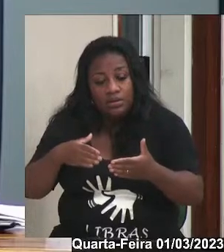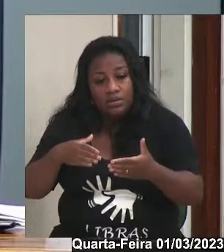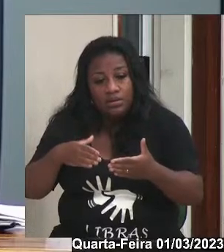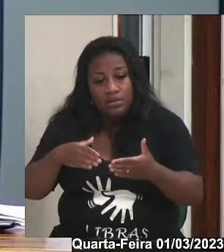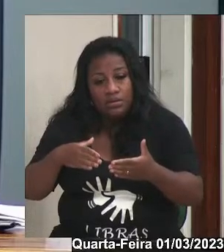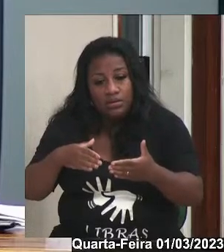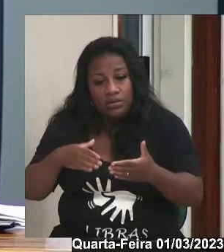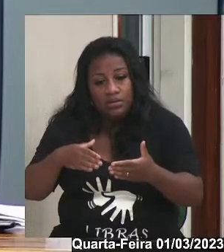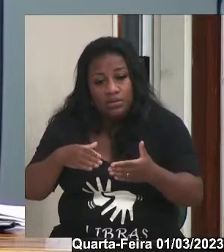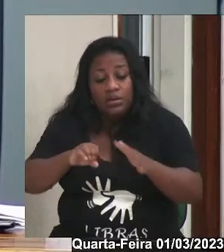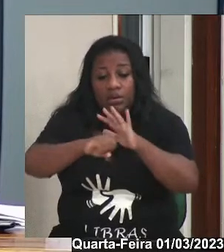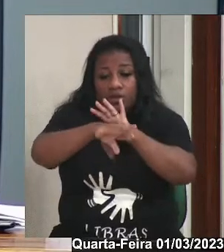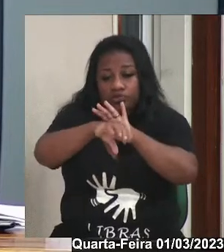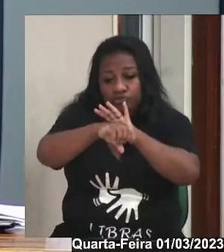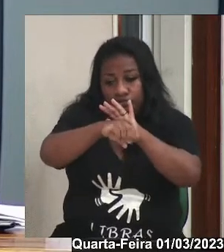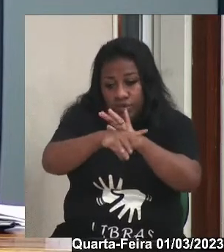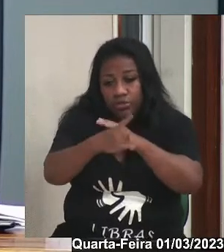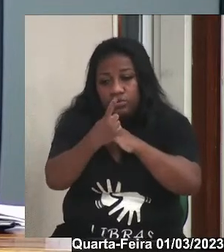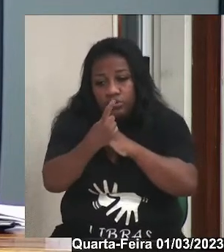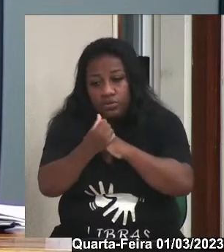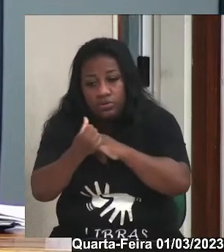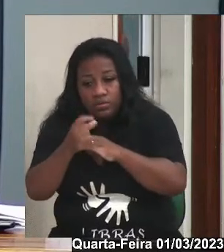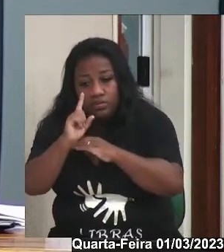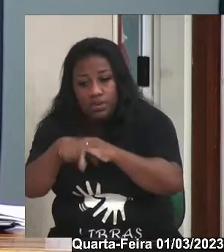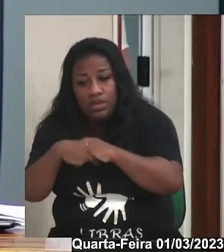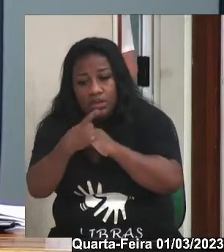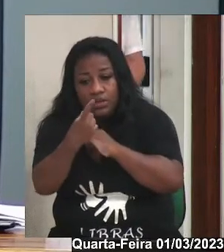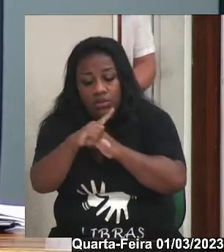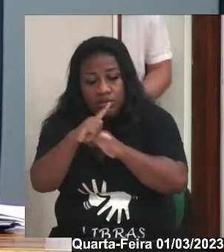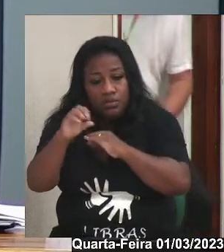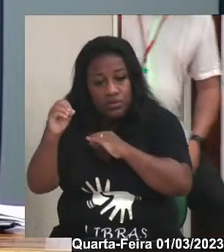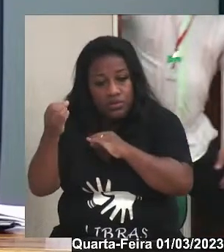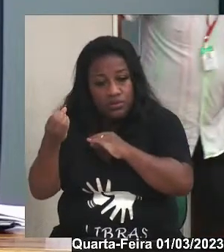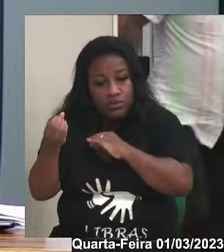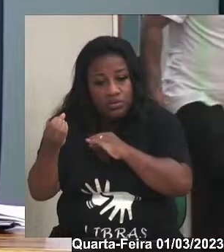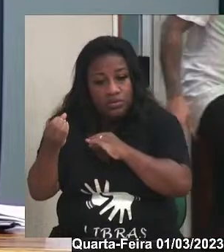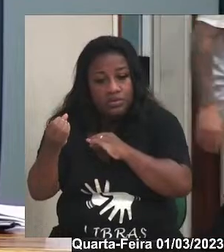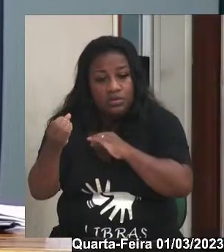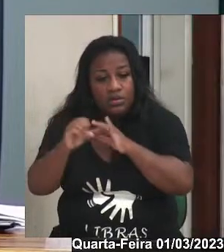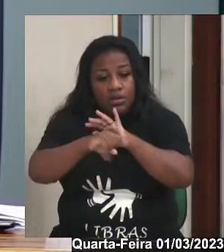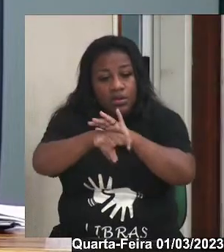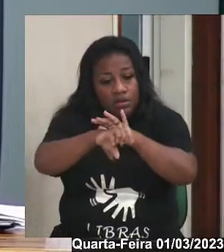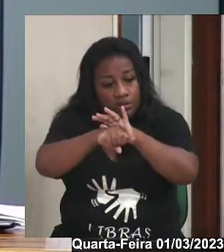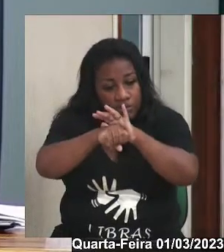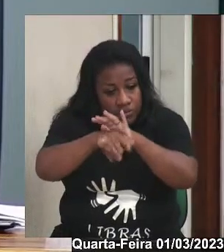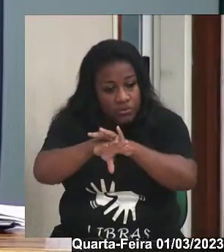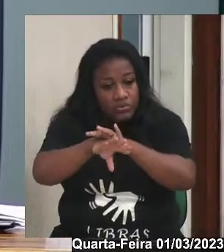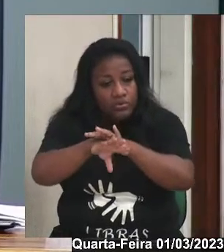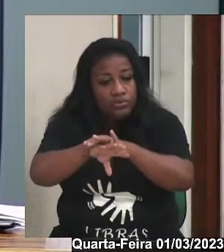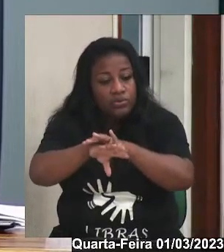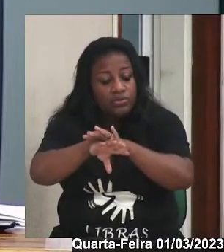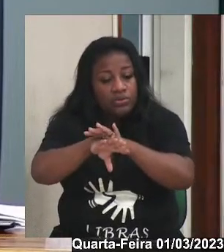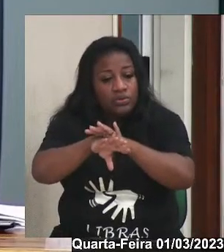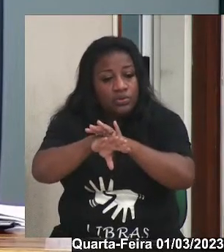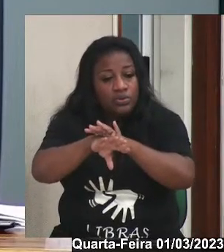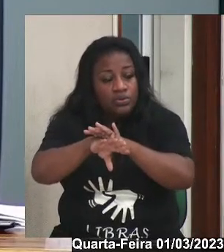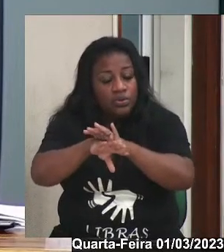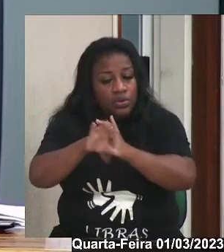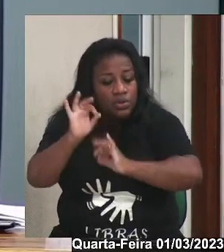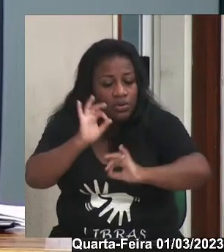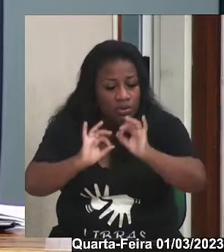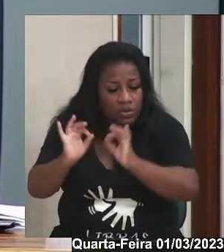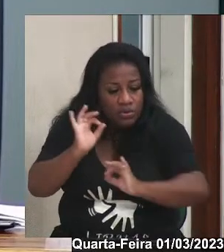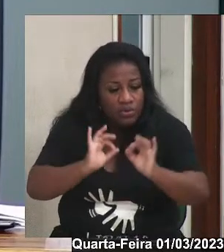elas sejam necessárias. Indicação número 36/2023. Indica ao prefeito municipal de Santos de Embu das Artes construção de uma